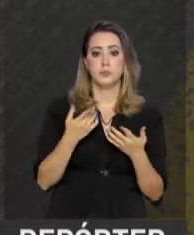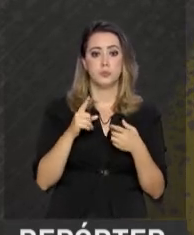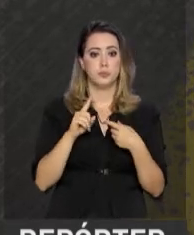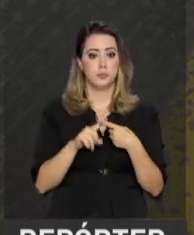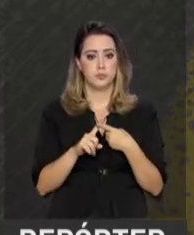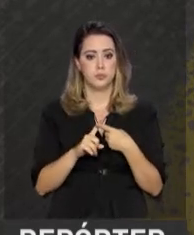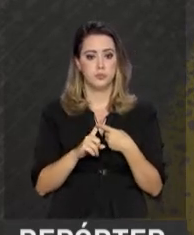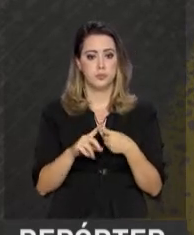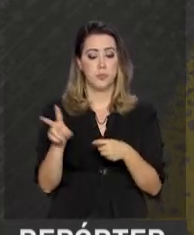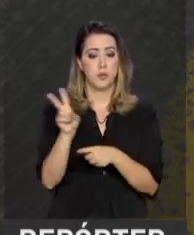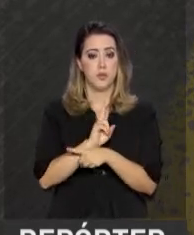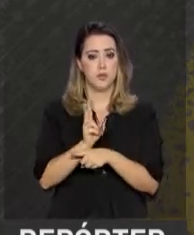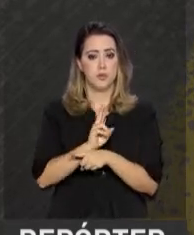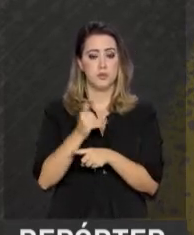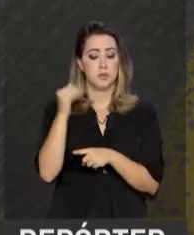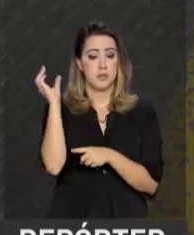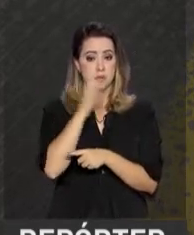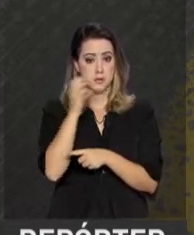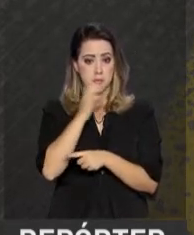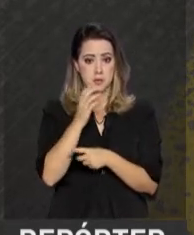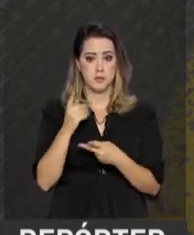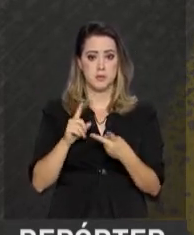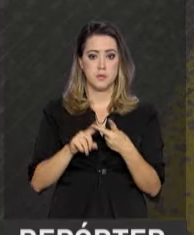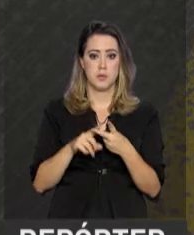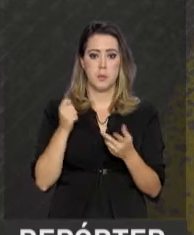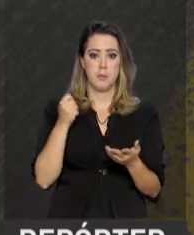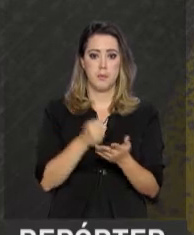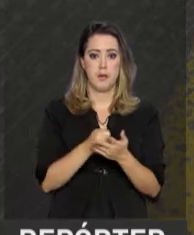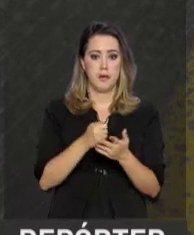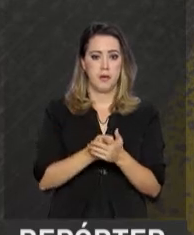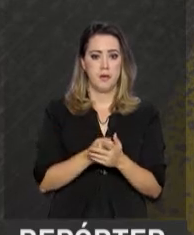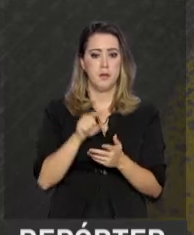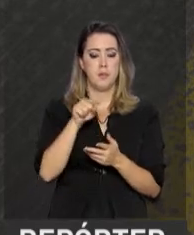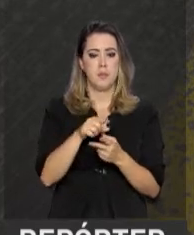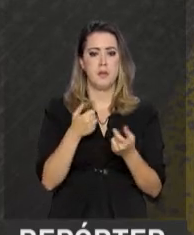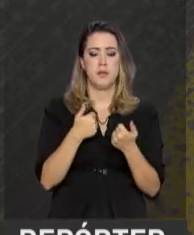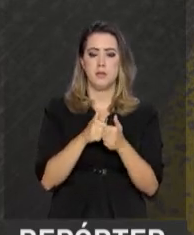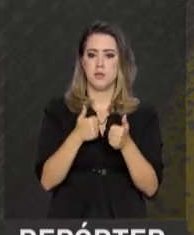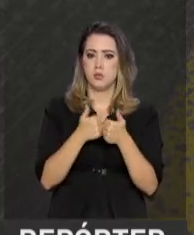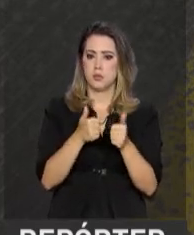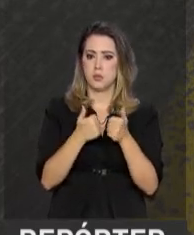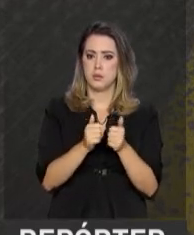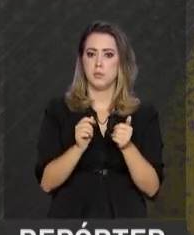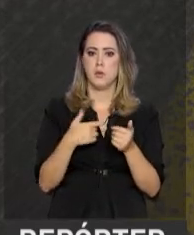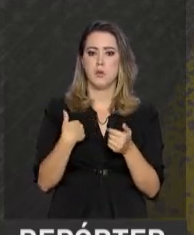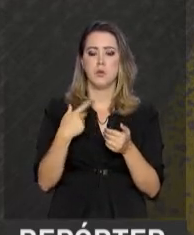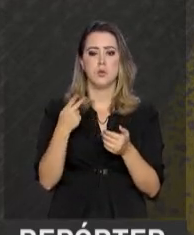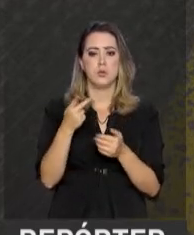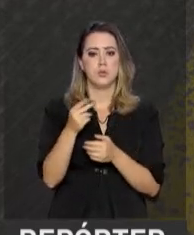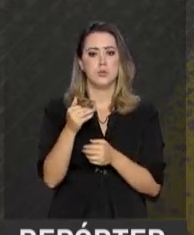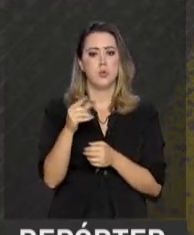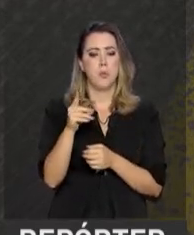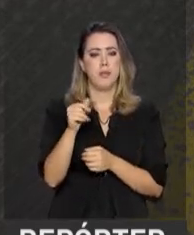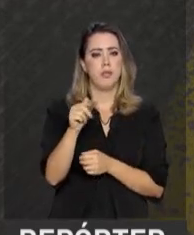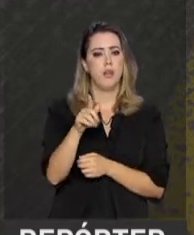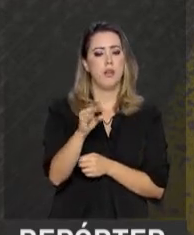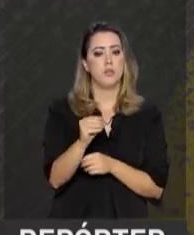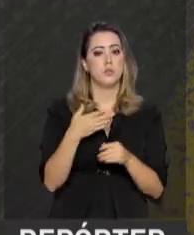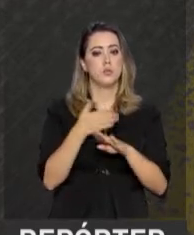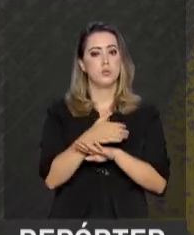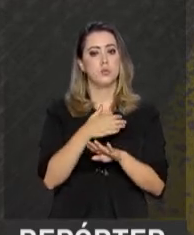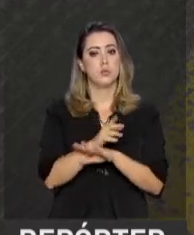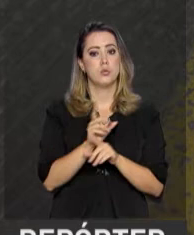como fiscalização mais rápida, pagamentos de pedágios e transportes públicos e o controle do acesso a